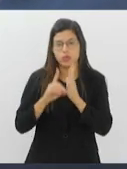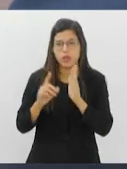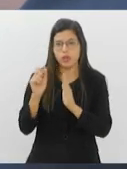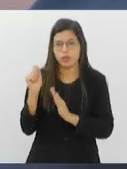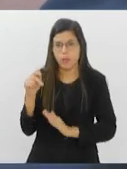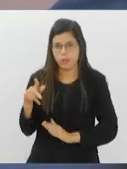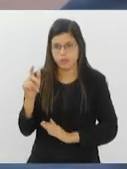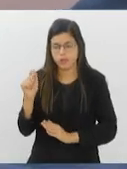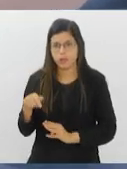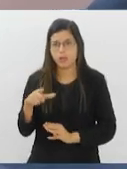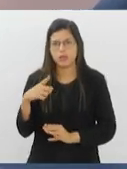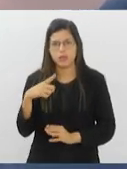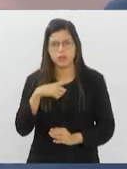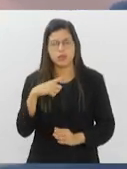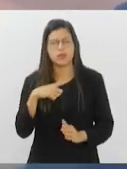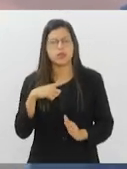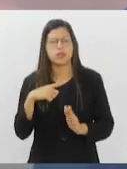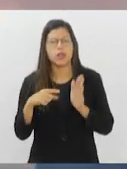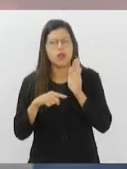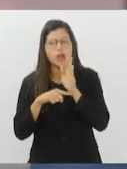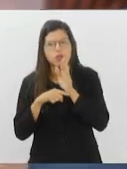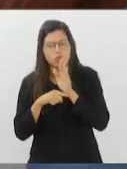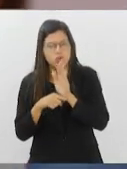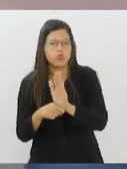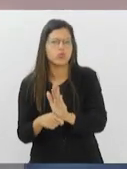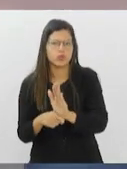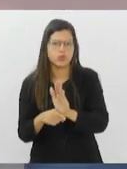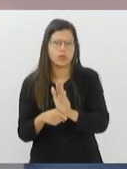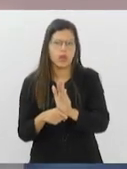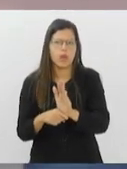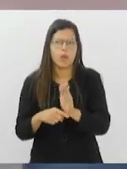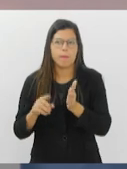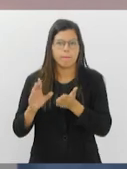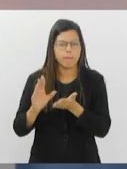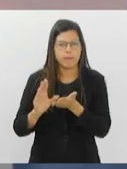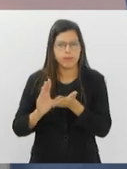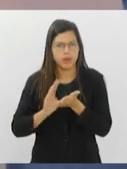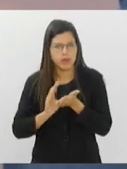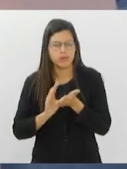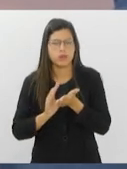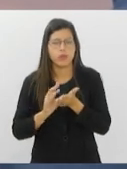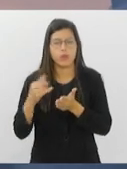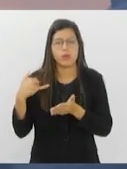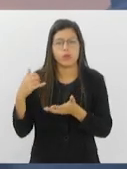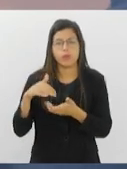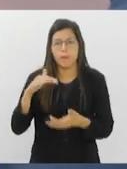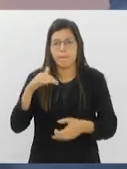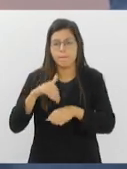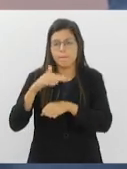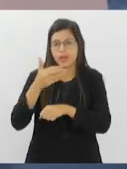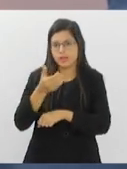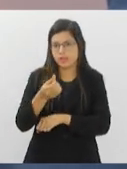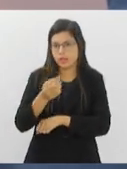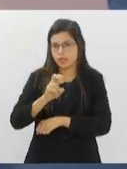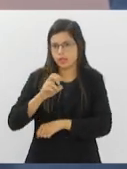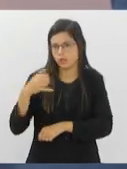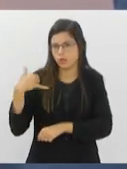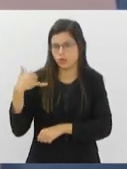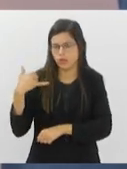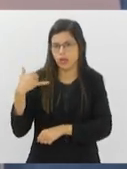benefício assistencial. É um benefício que o idoso maior de 65 anos, que viva